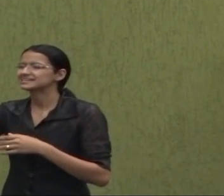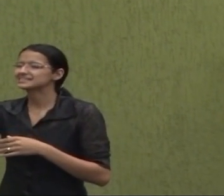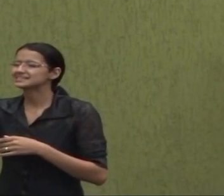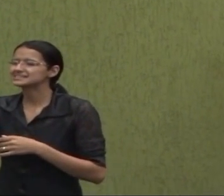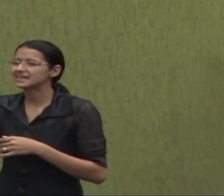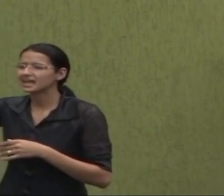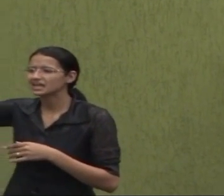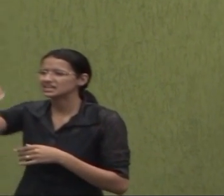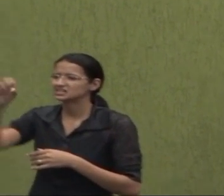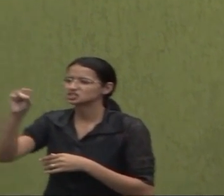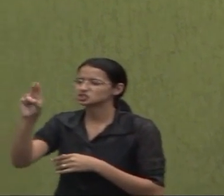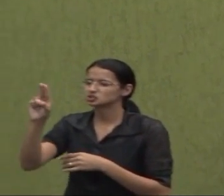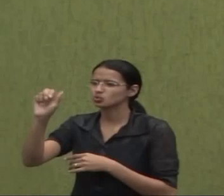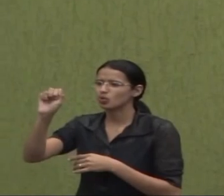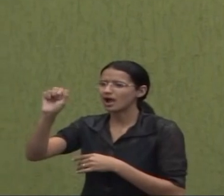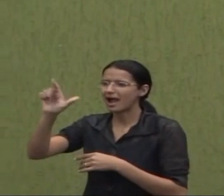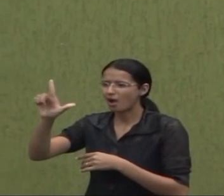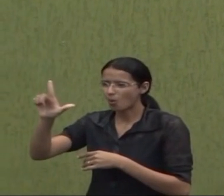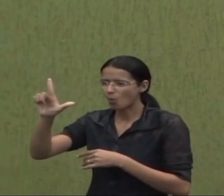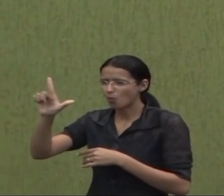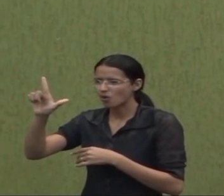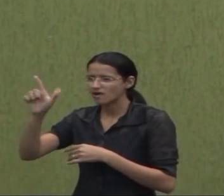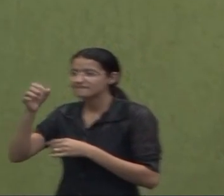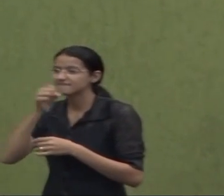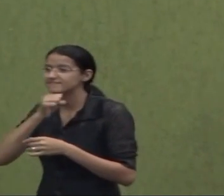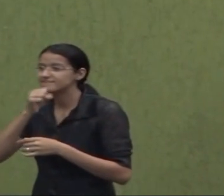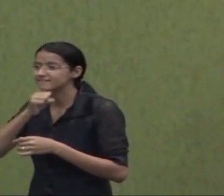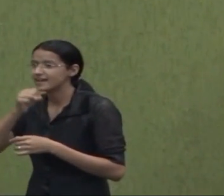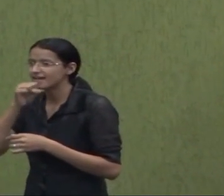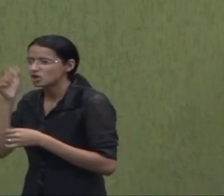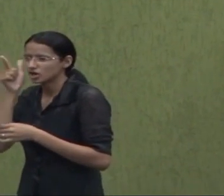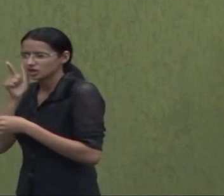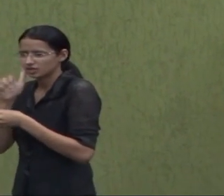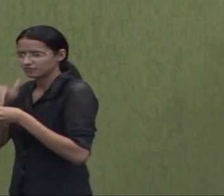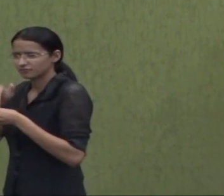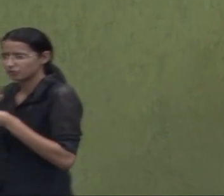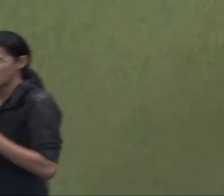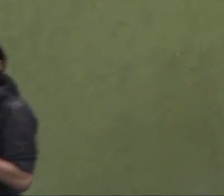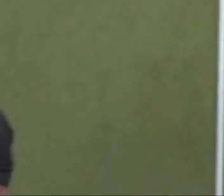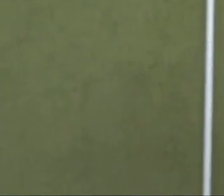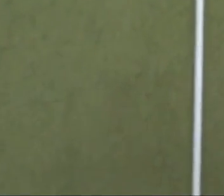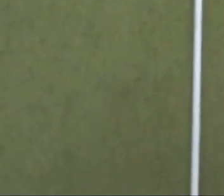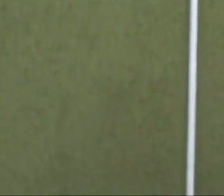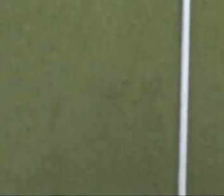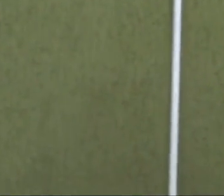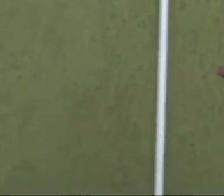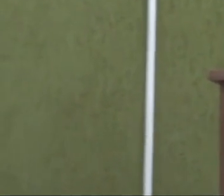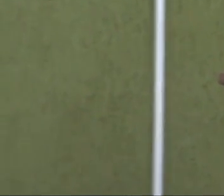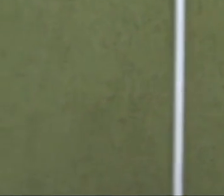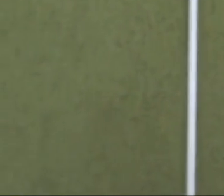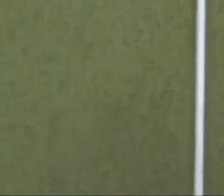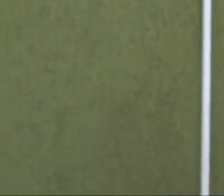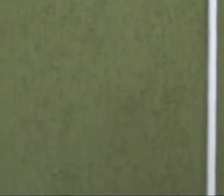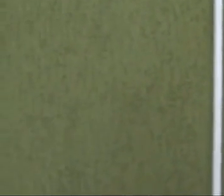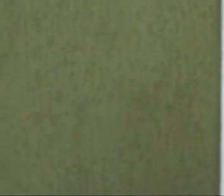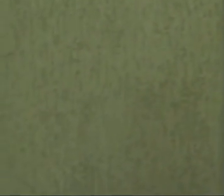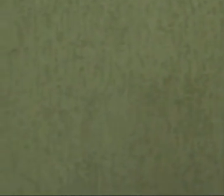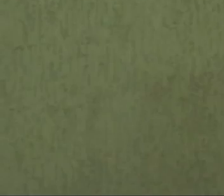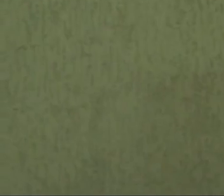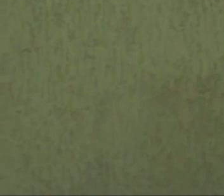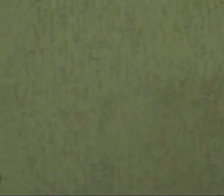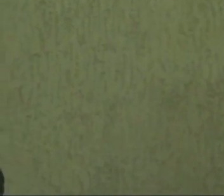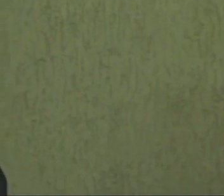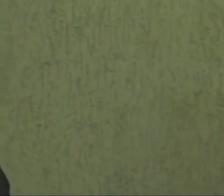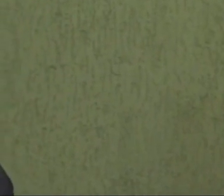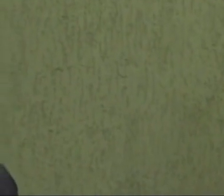mal dela, eu não falei não Só falei que ia ligando um pouco E ia ligando um pouco Falar que é bom dos outros E é só uma obsessão maldade Só vira esse próprio